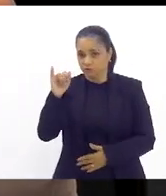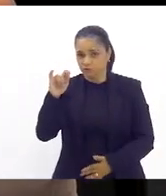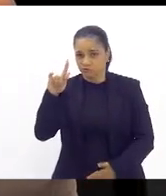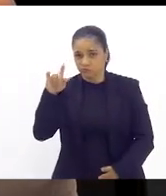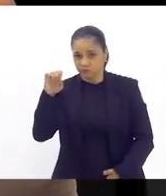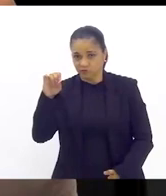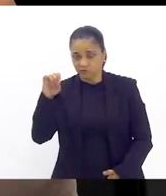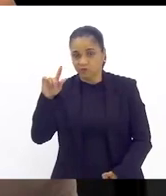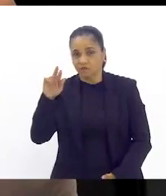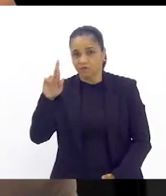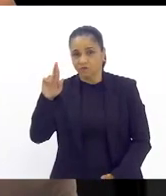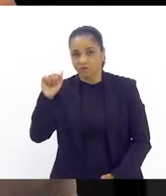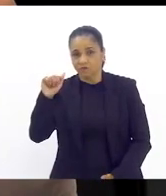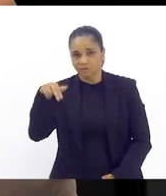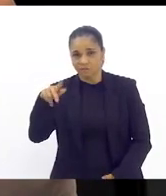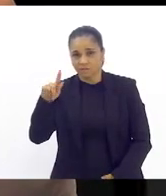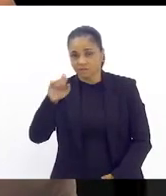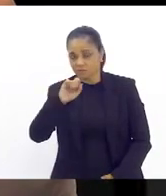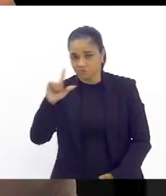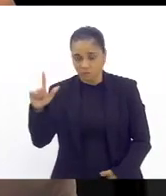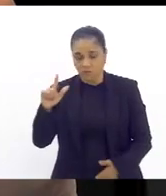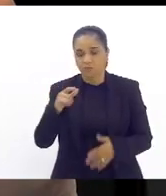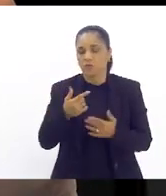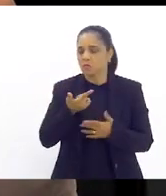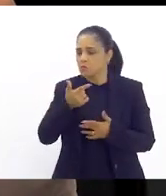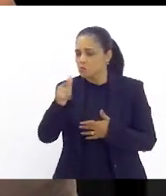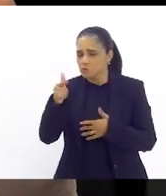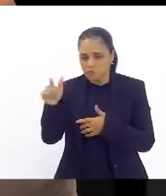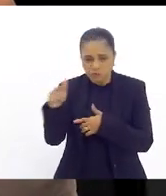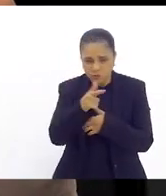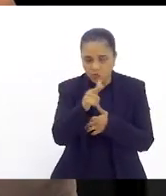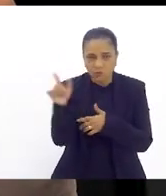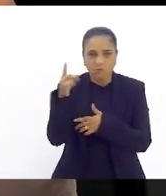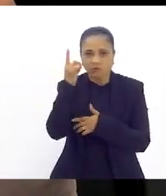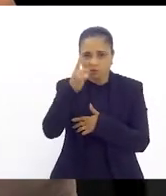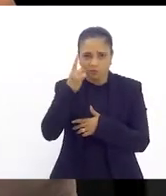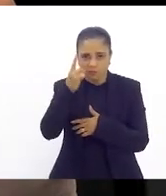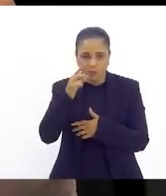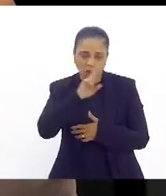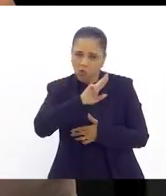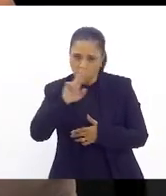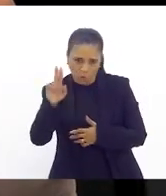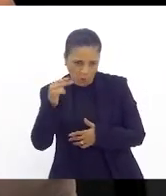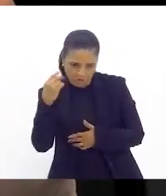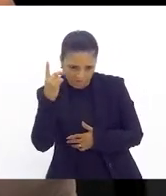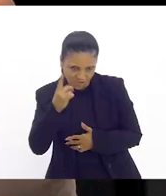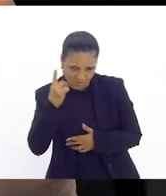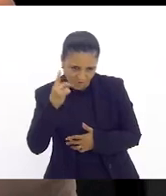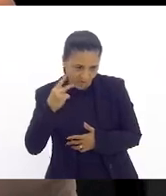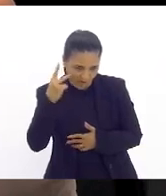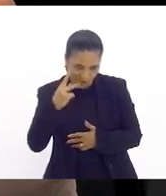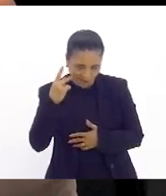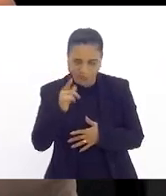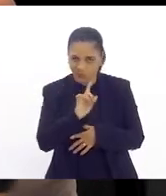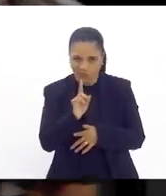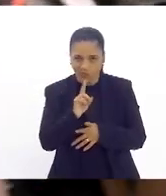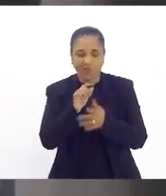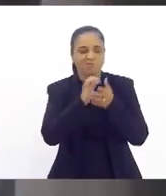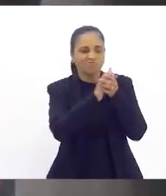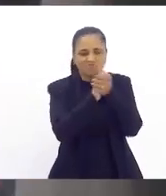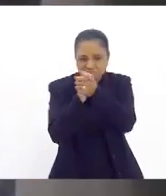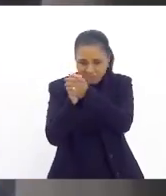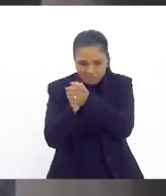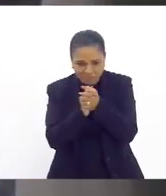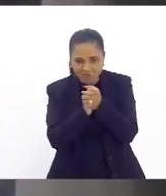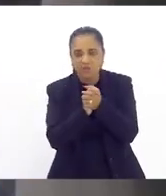extensivamente os demais deputados presentes não vou citar nenhum Vereador para não ser injusta mas cumprimento todos os